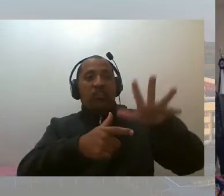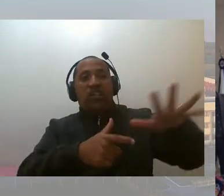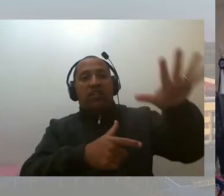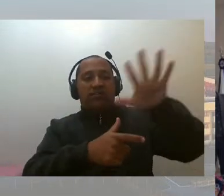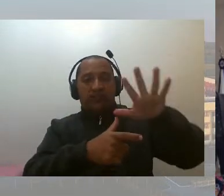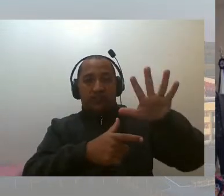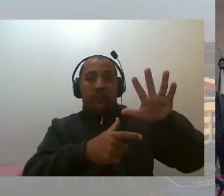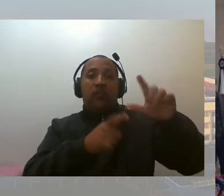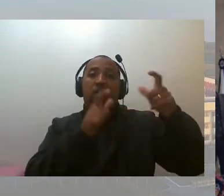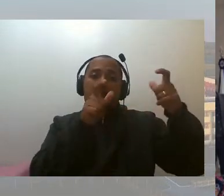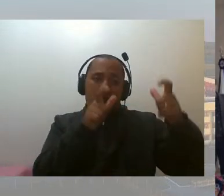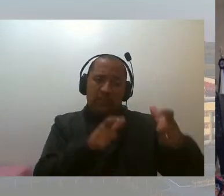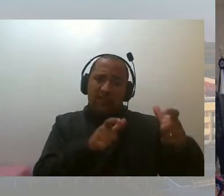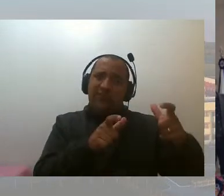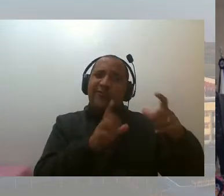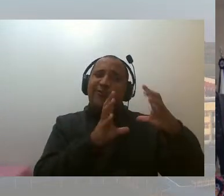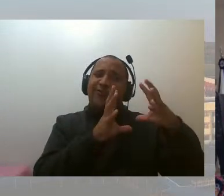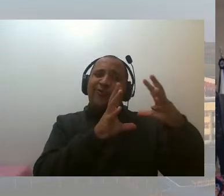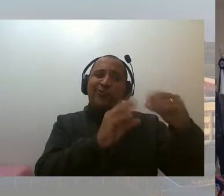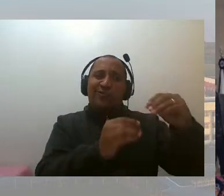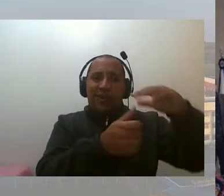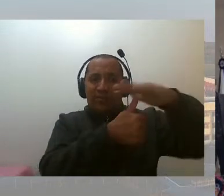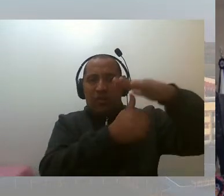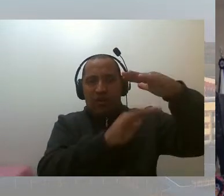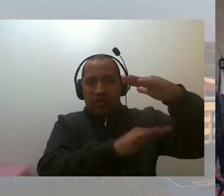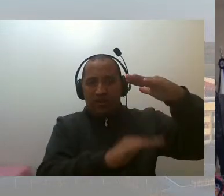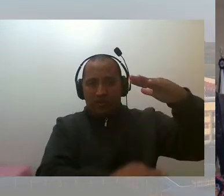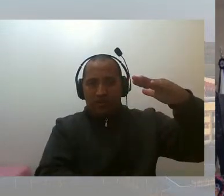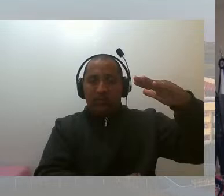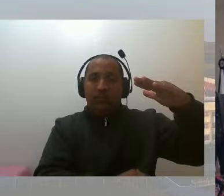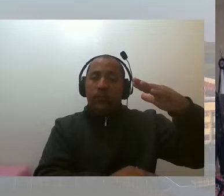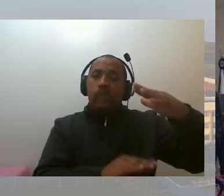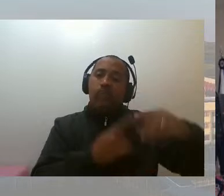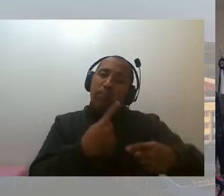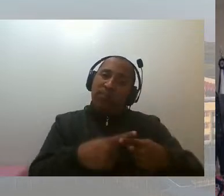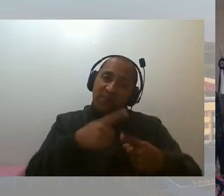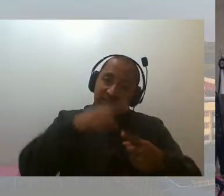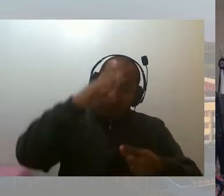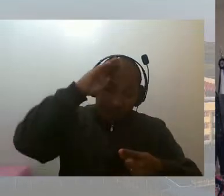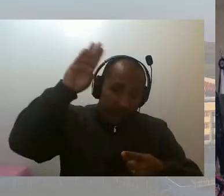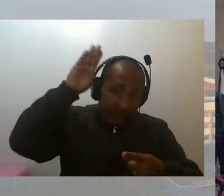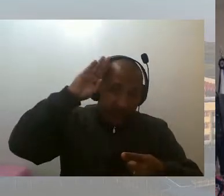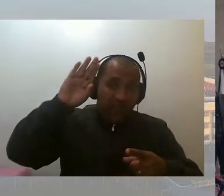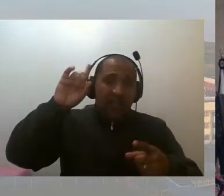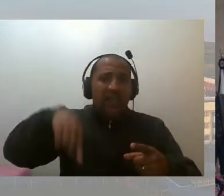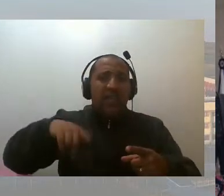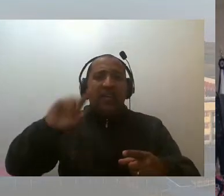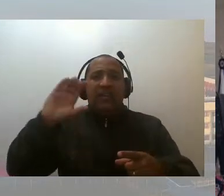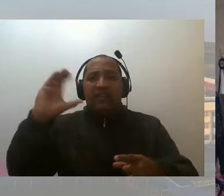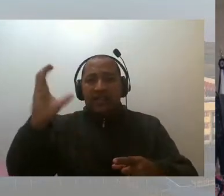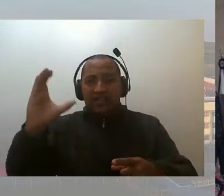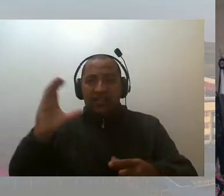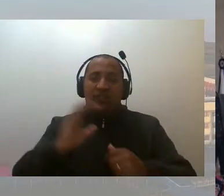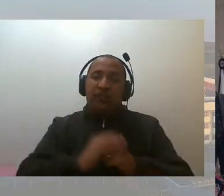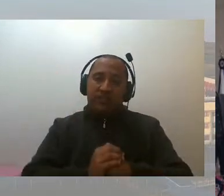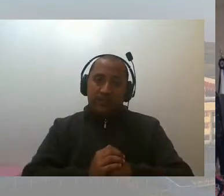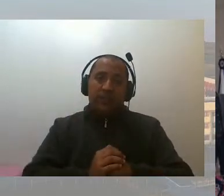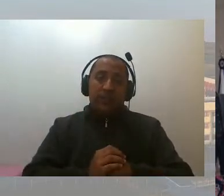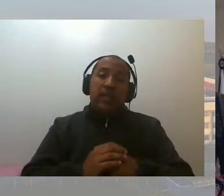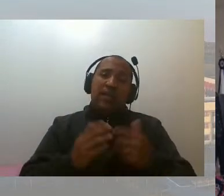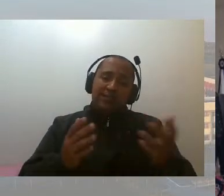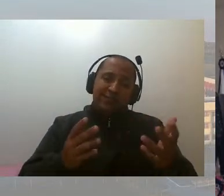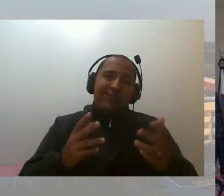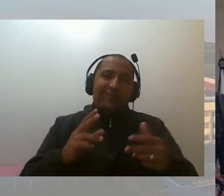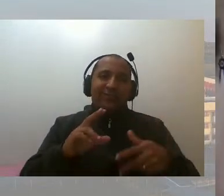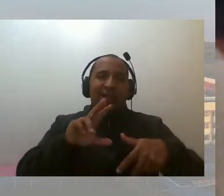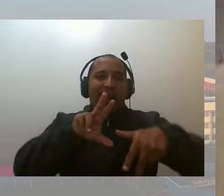onde ficam todas as pró-reitorias, tá? Porque as acadêmicas vão cuidar um pouco mais da parte científica. A PRAEC cuida